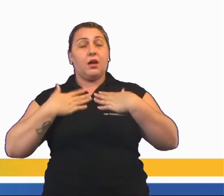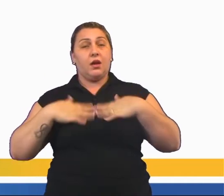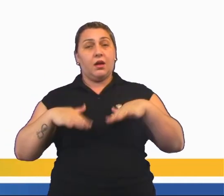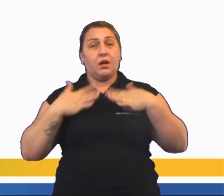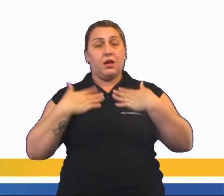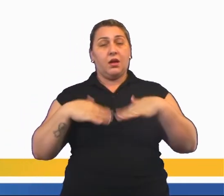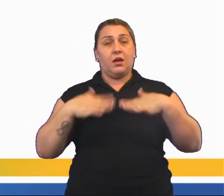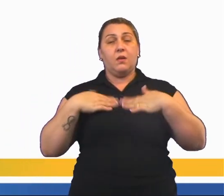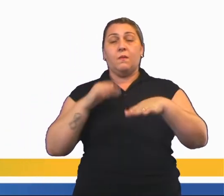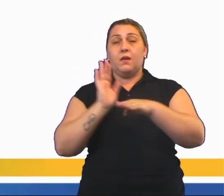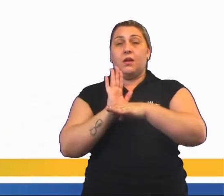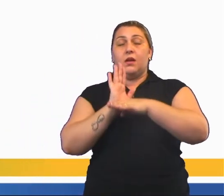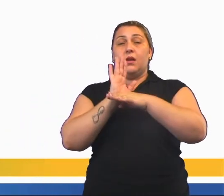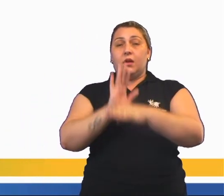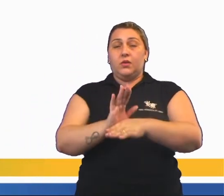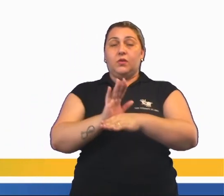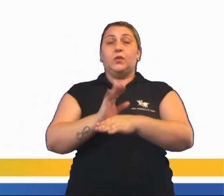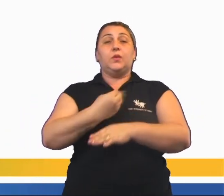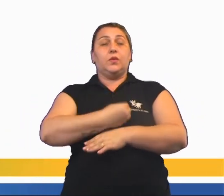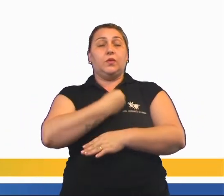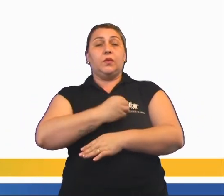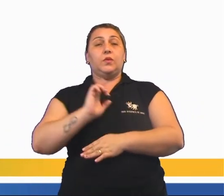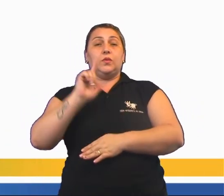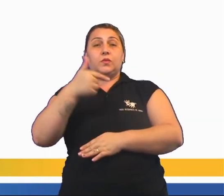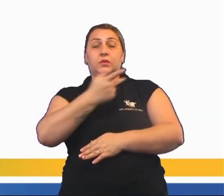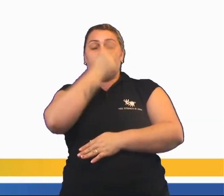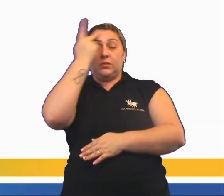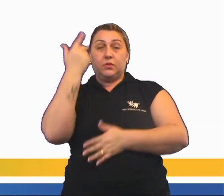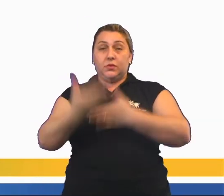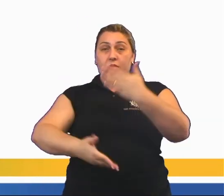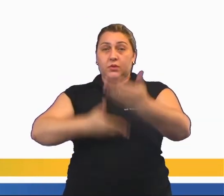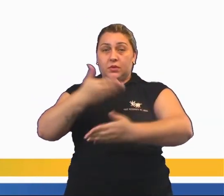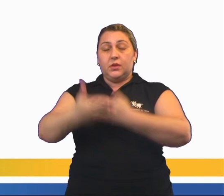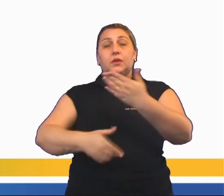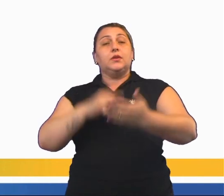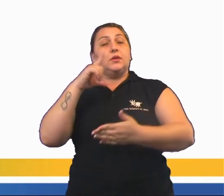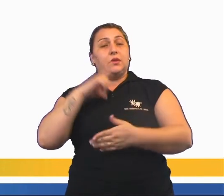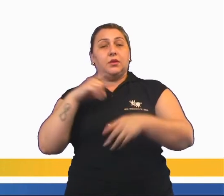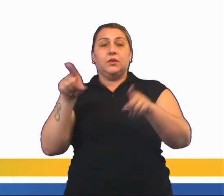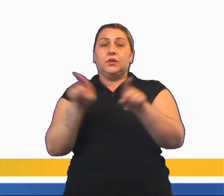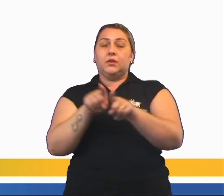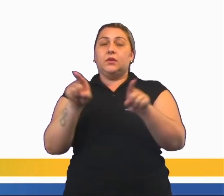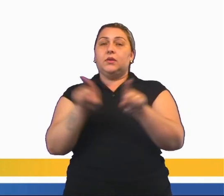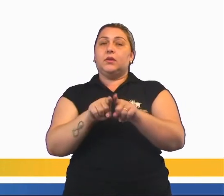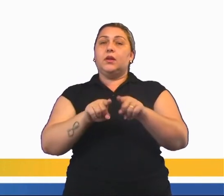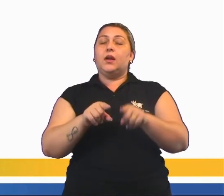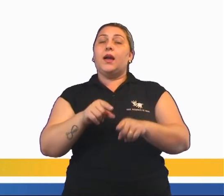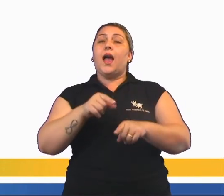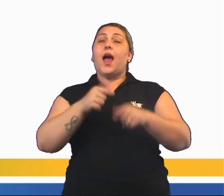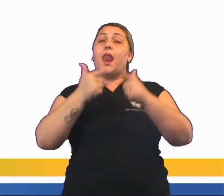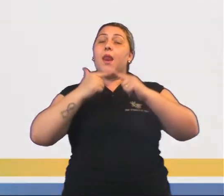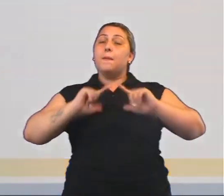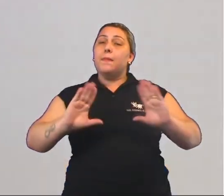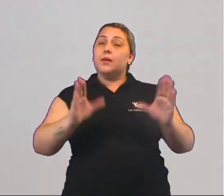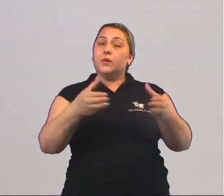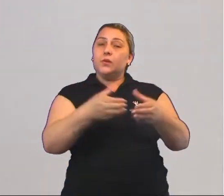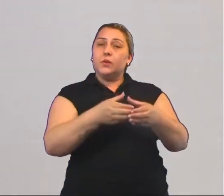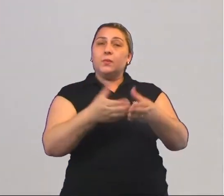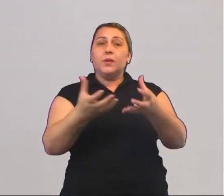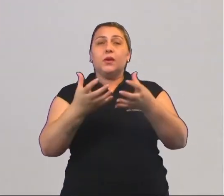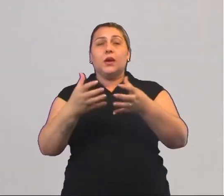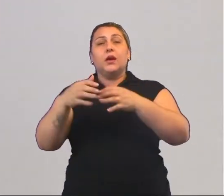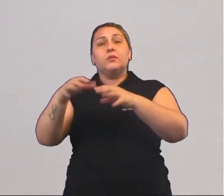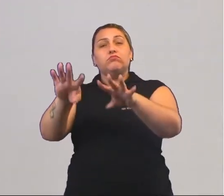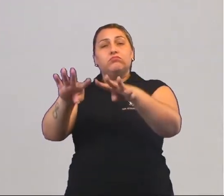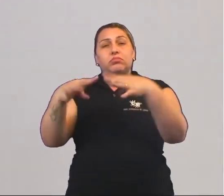calma e cooperação no convívio com outras pessoas. Temos ainda a higiene coletiva. E eu quero